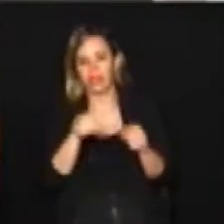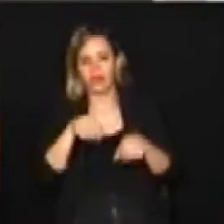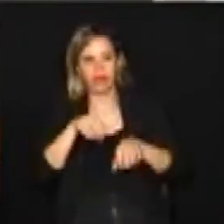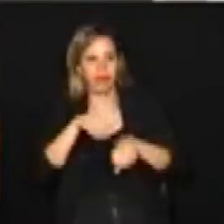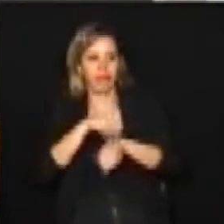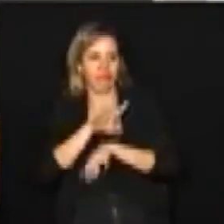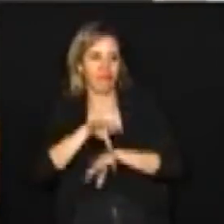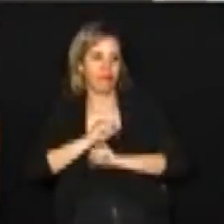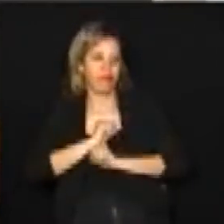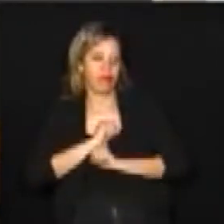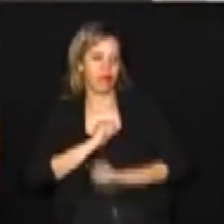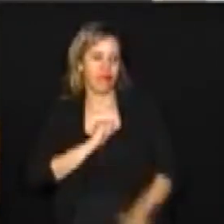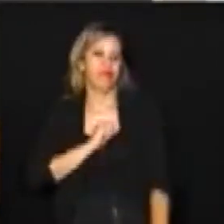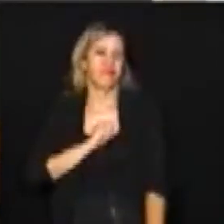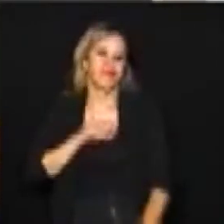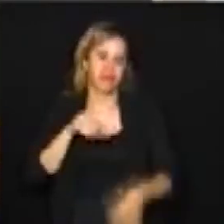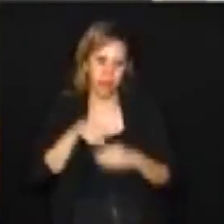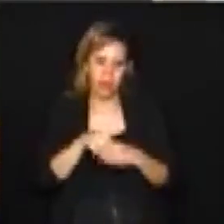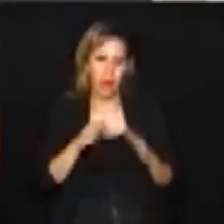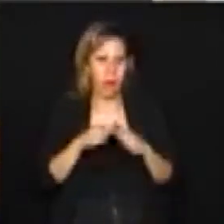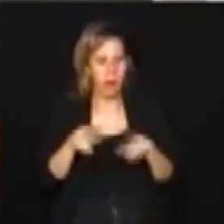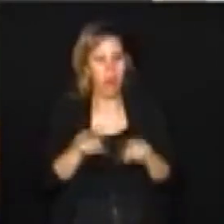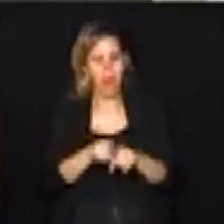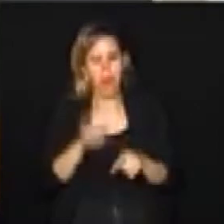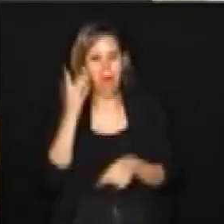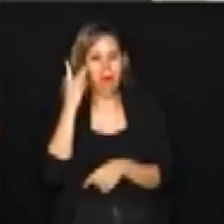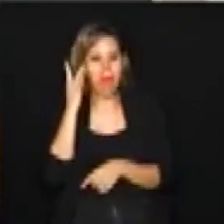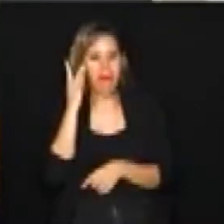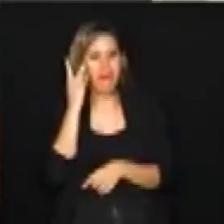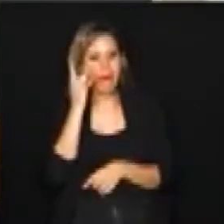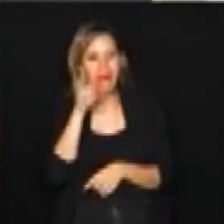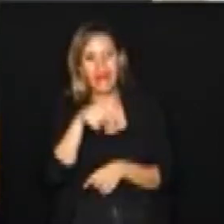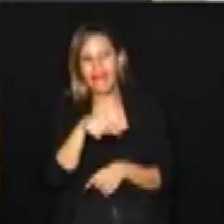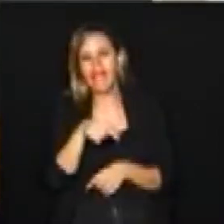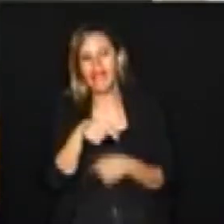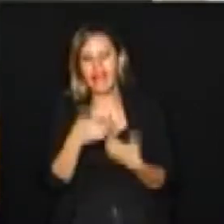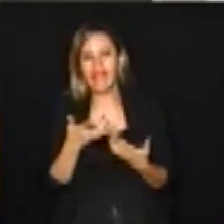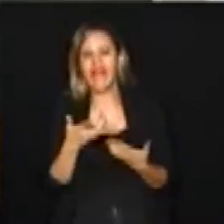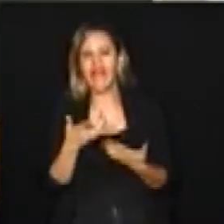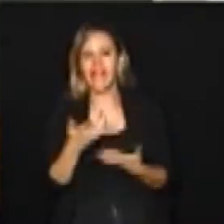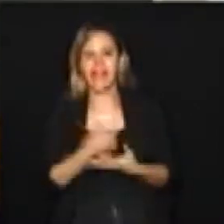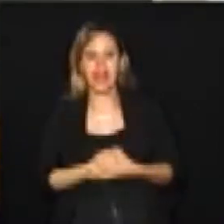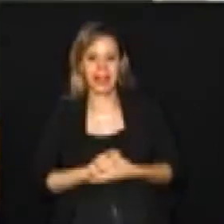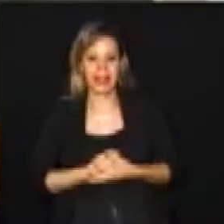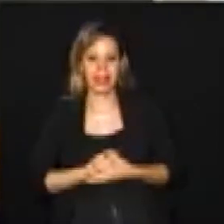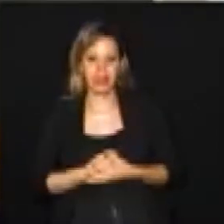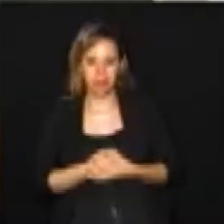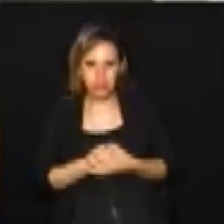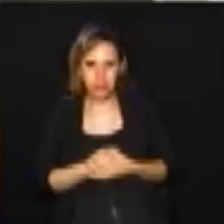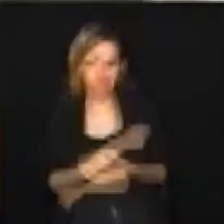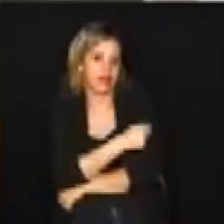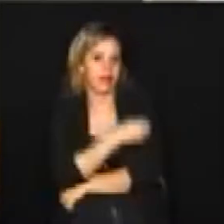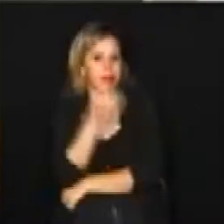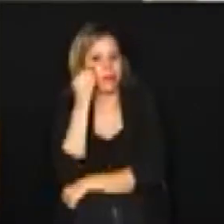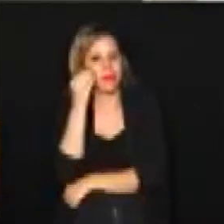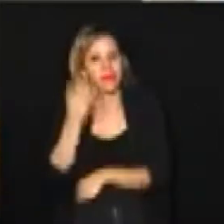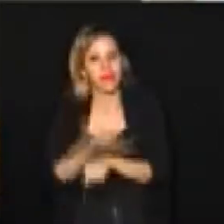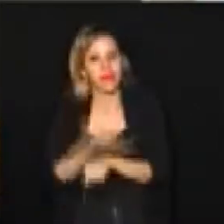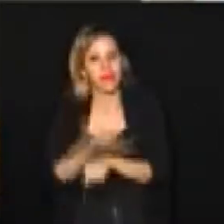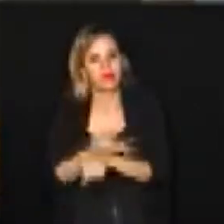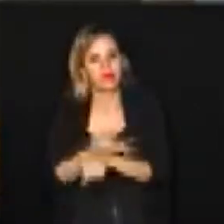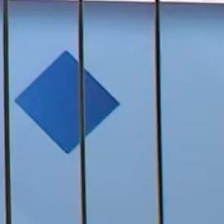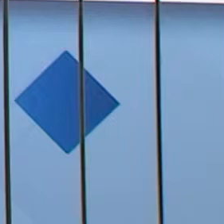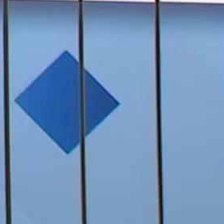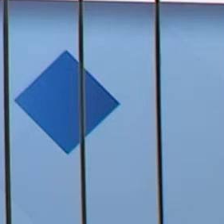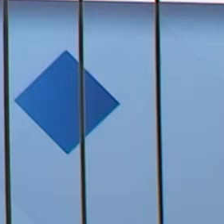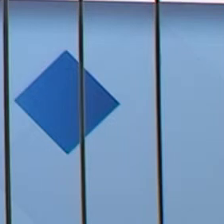tem sido a transmissão doméstica. E eu acho que isso se deve a uma certa... Vamos tentar aguentar mais um pouquinho.